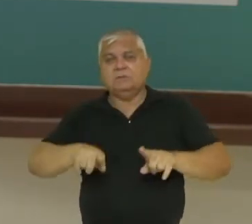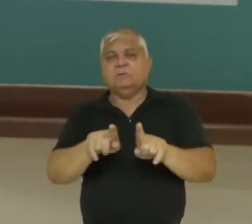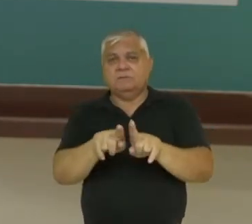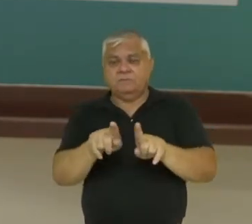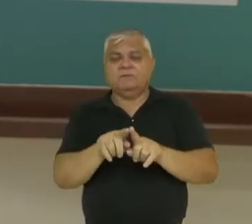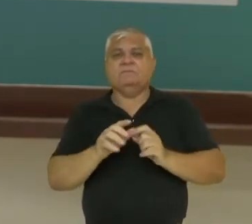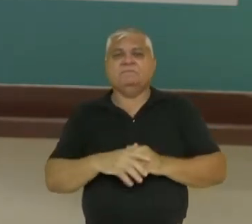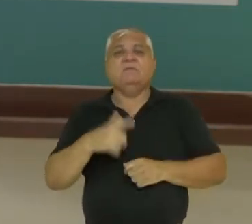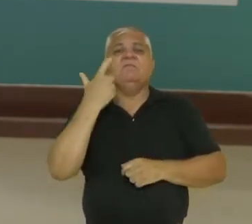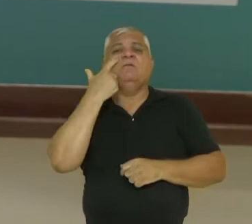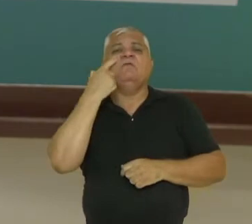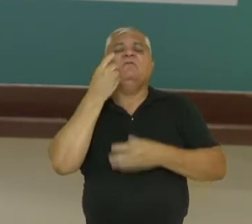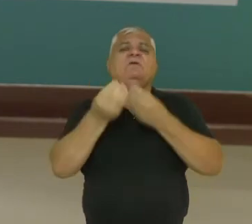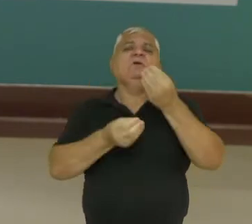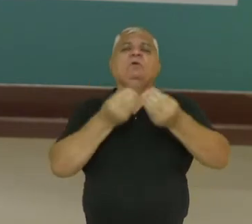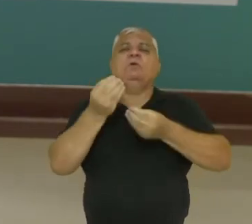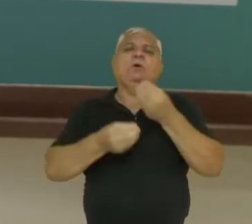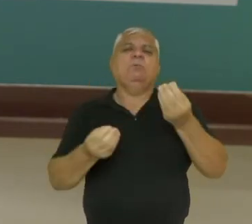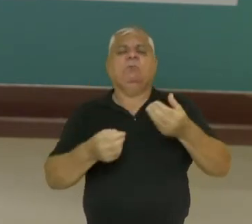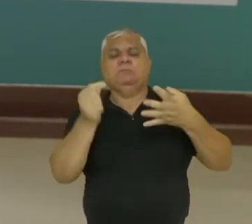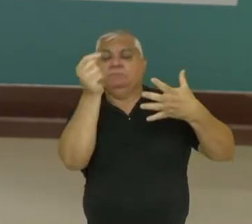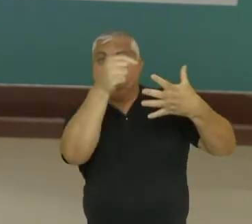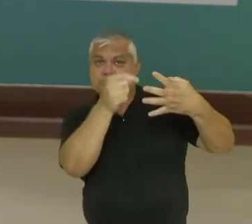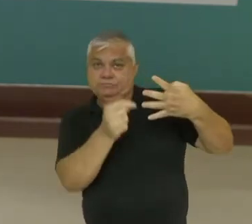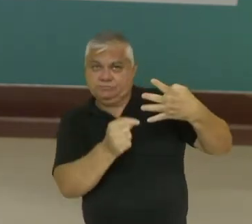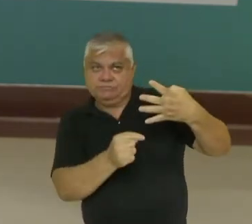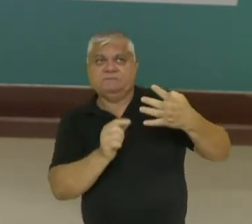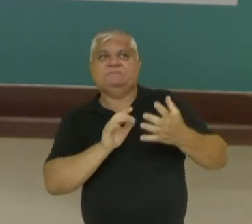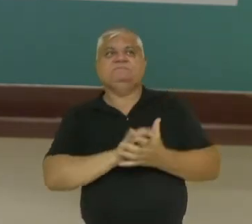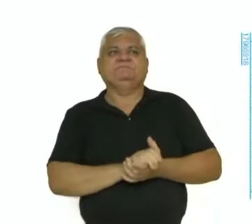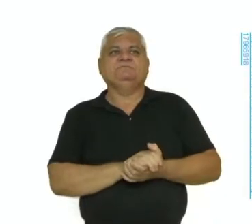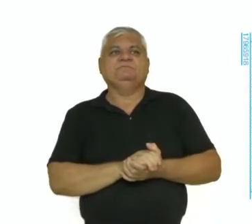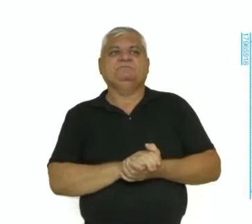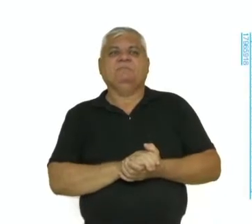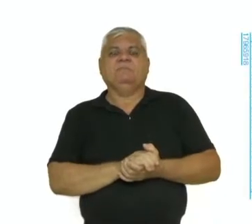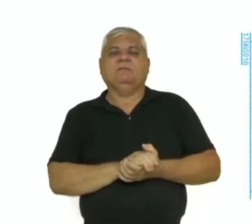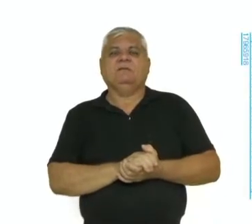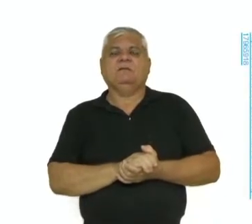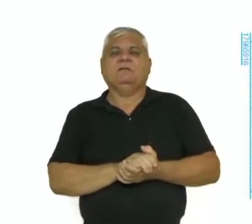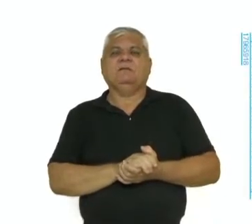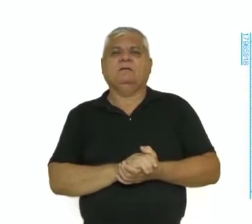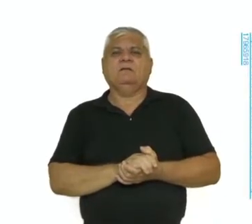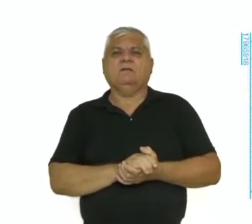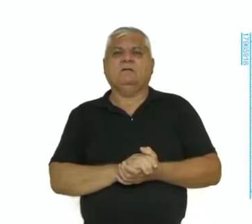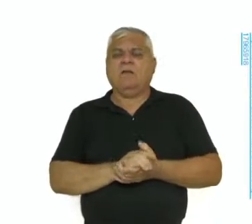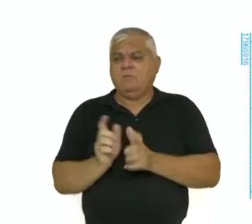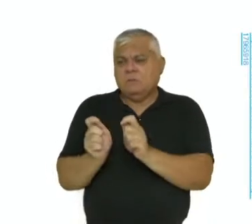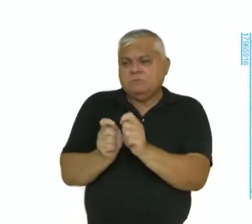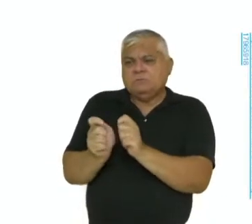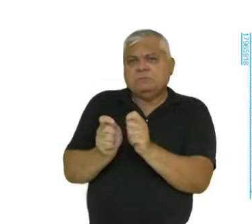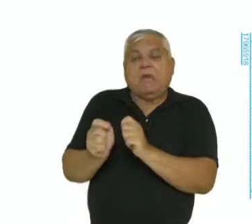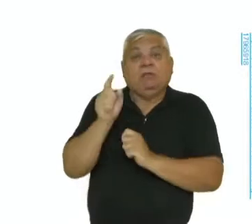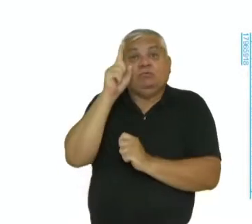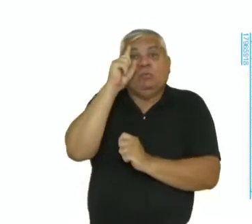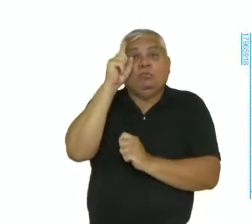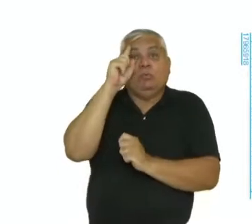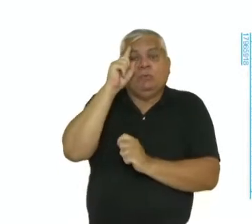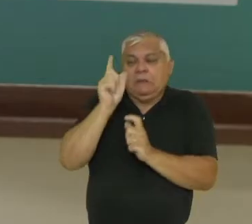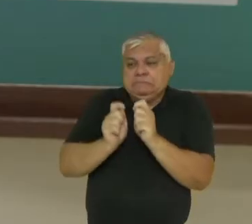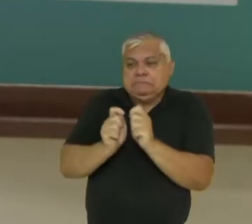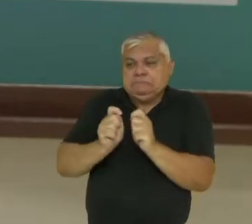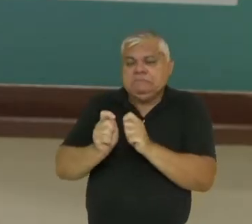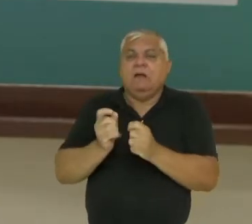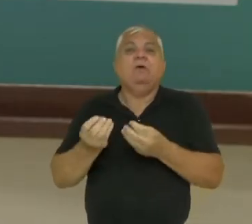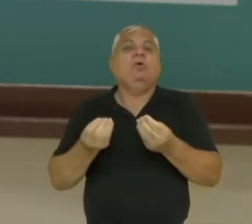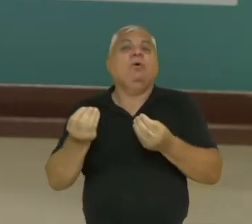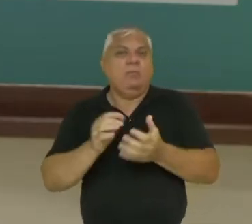a gente vai discorrer no decorrer da educação financeira do ensino médio. Como economizar no dia a dia? Uma